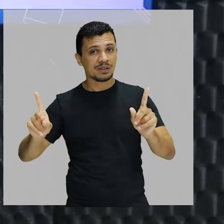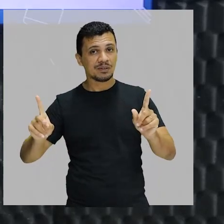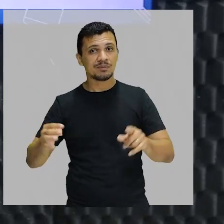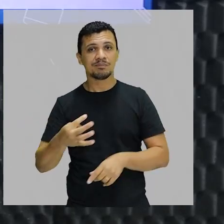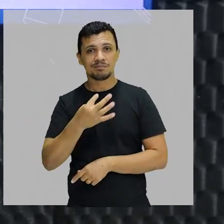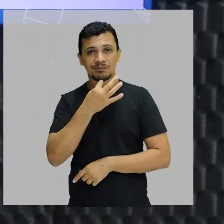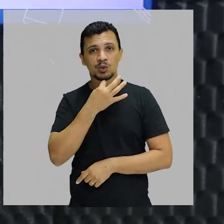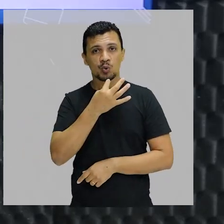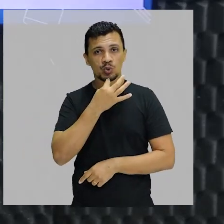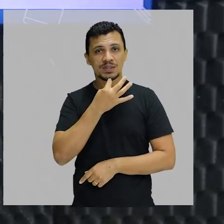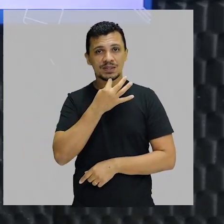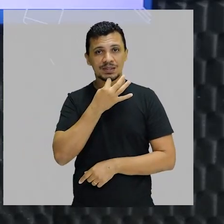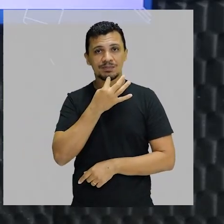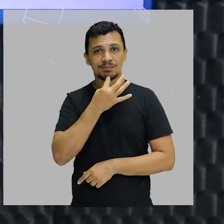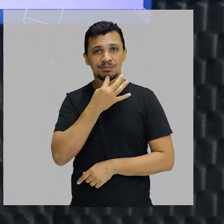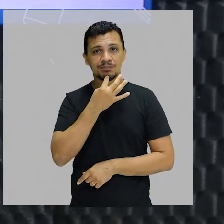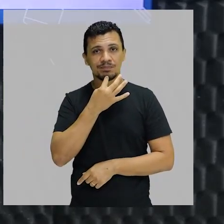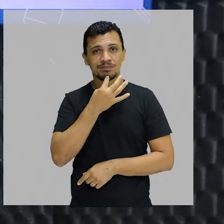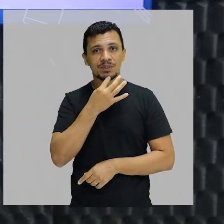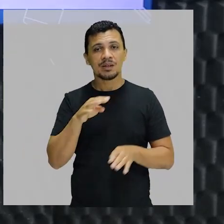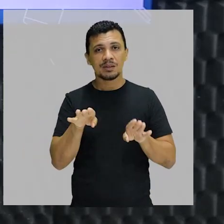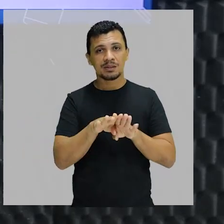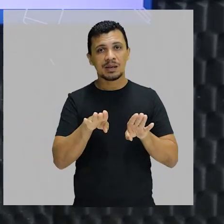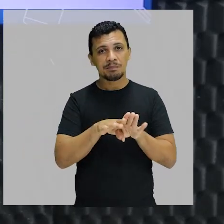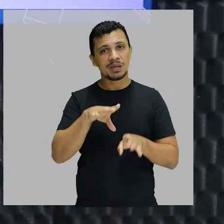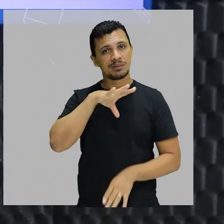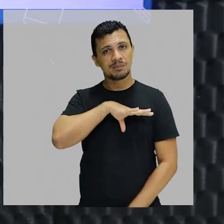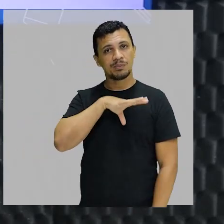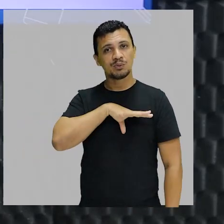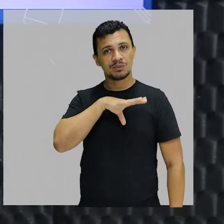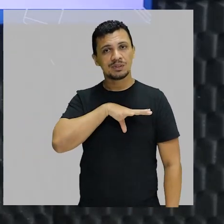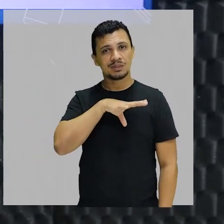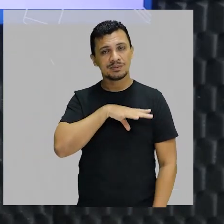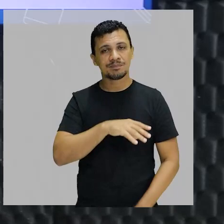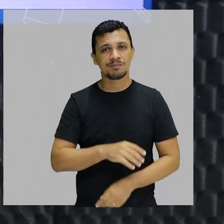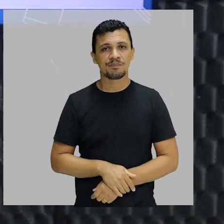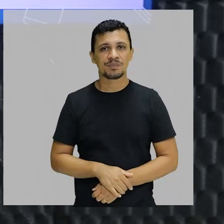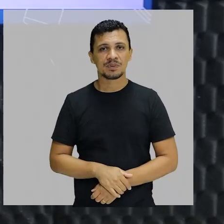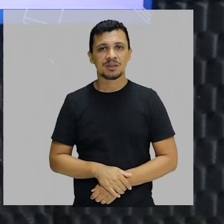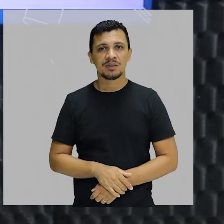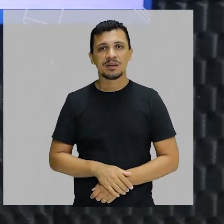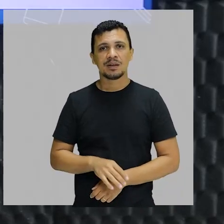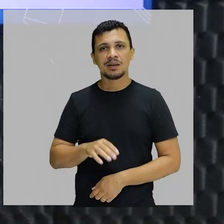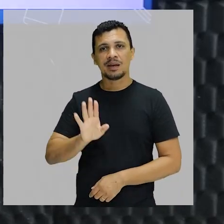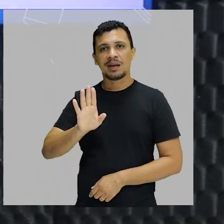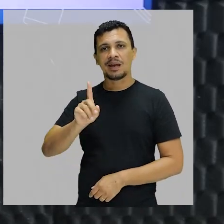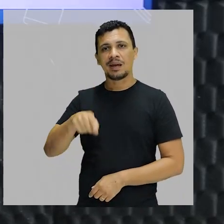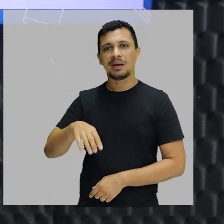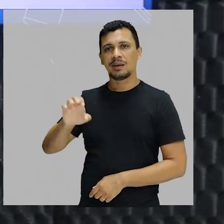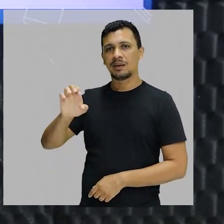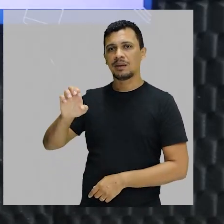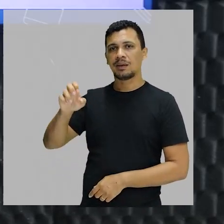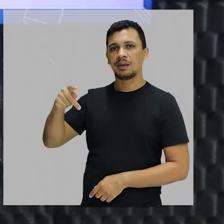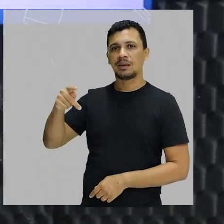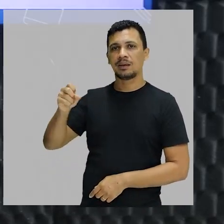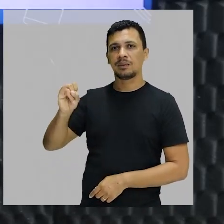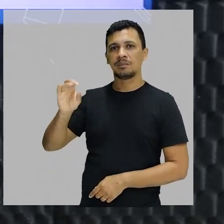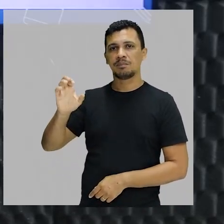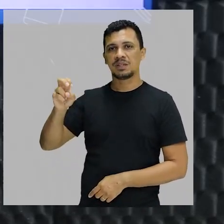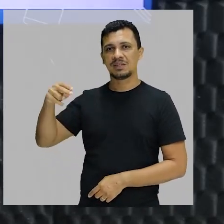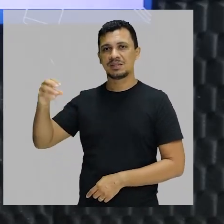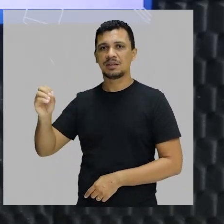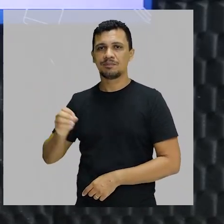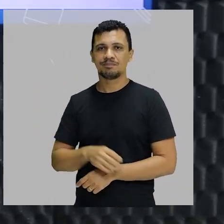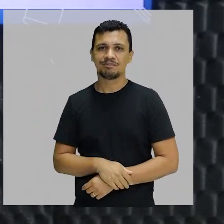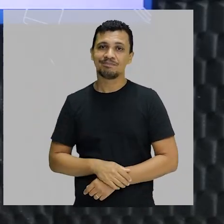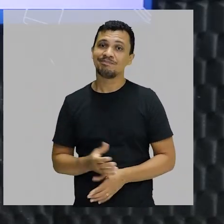conhecidas também na língua portuguesa, tá? Como epicenos, certo? Então, galera,